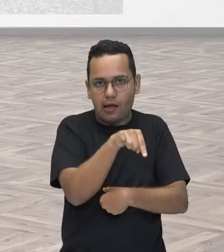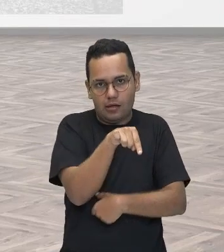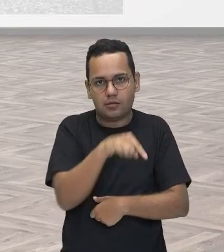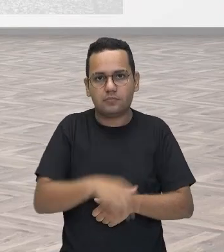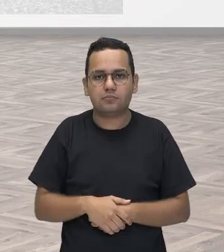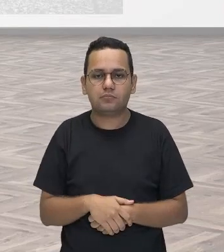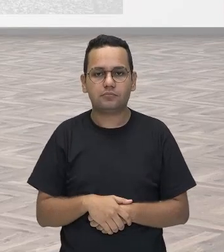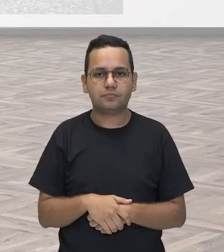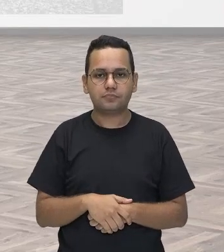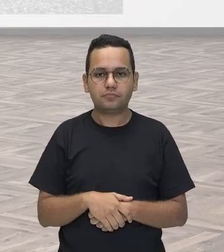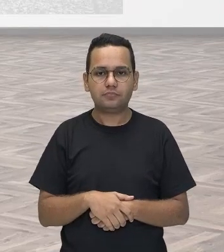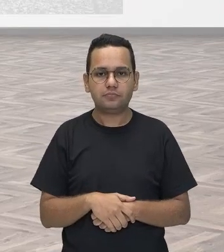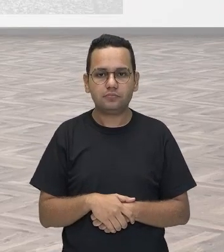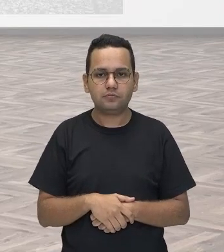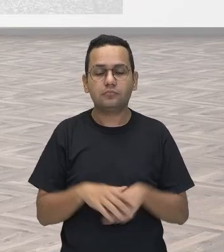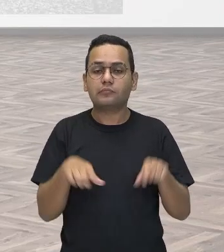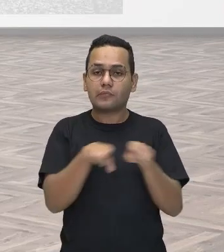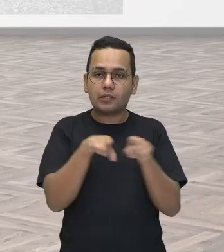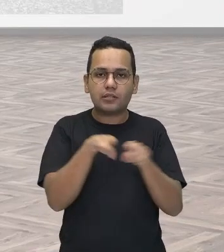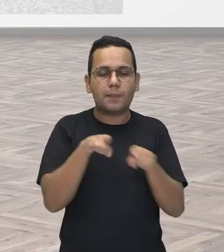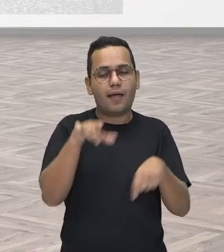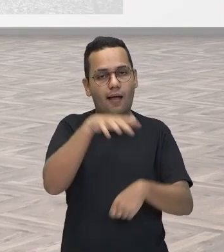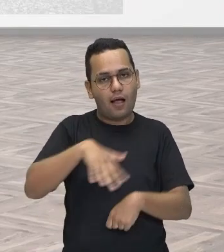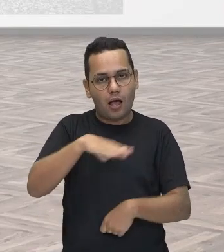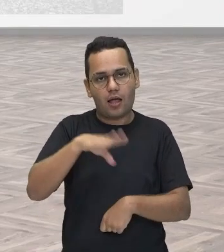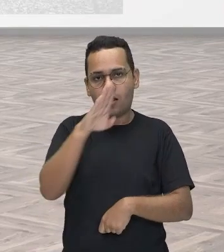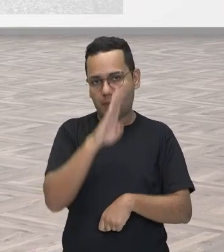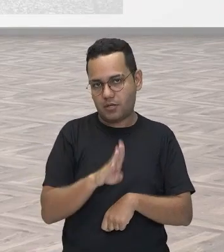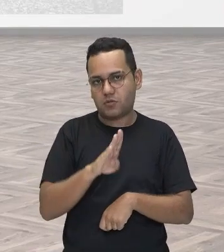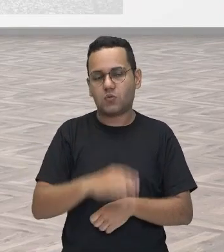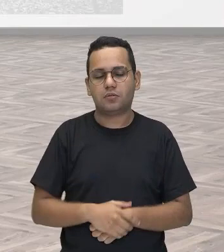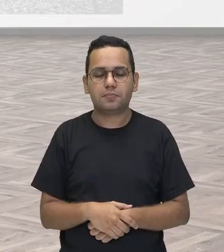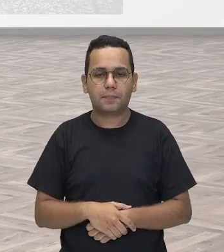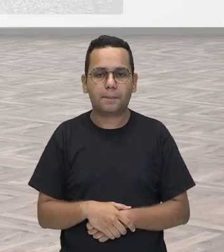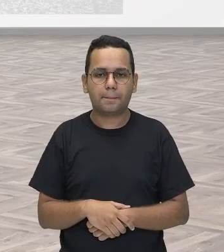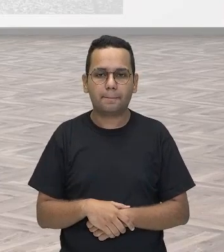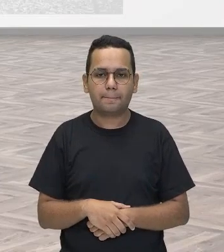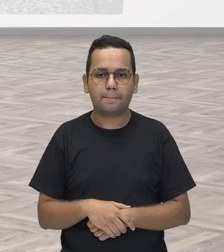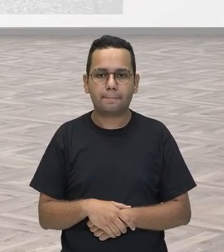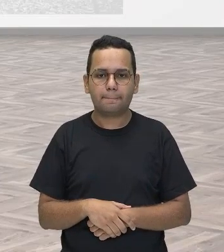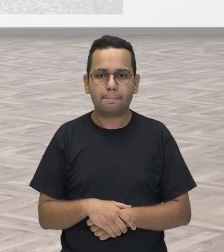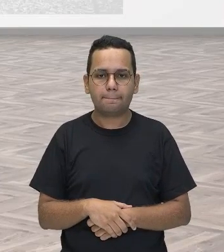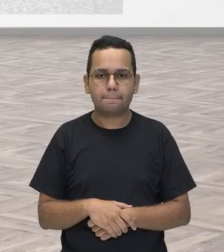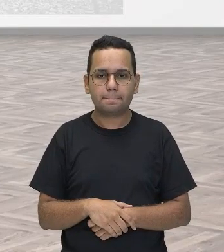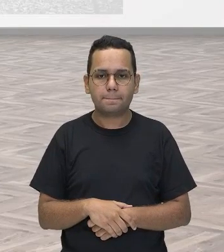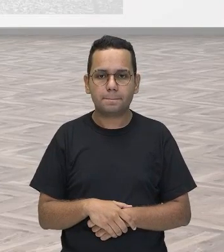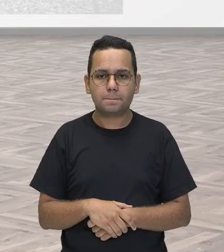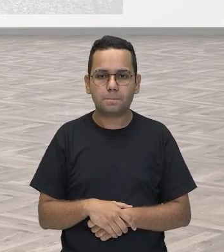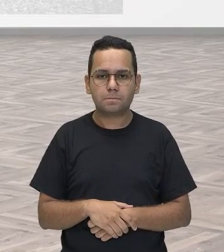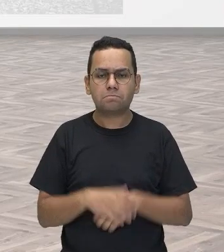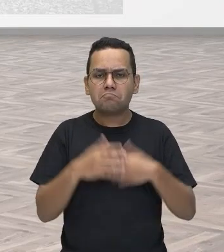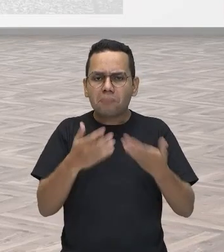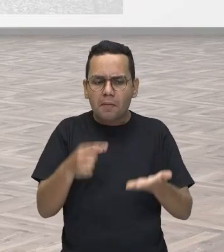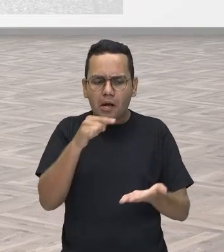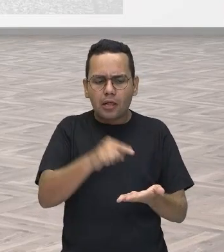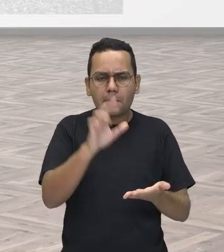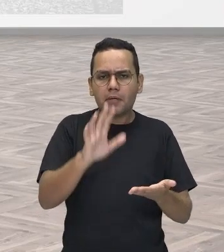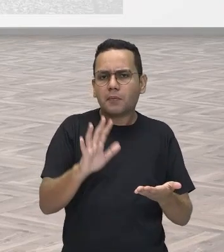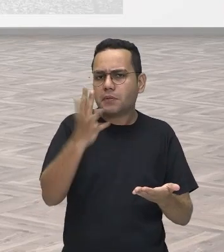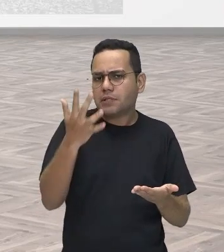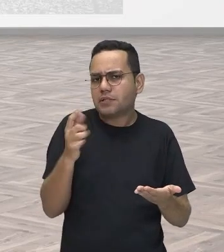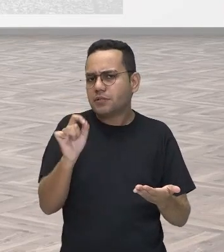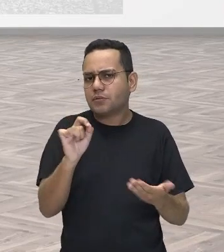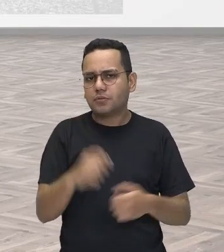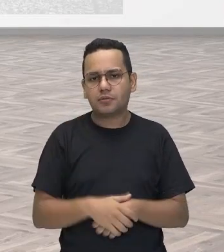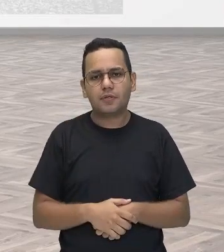dentro do território brasileiro que pertence à região da Pan-Amazônia, e isso teria, para que isso acontecesse, professor, teria projetos ali